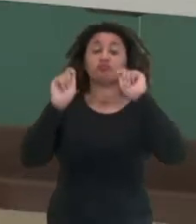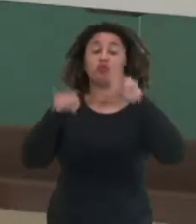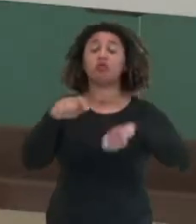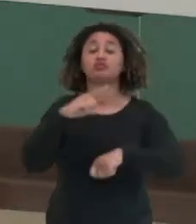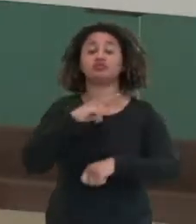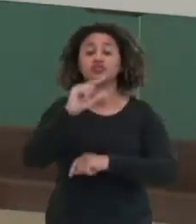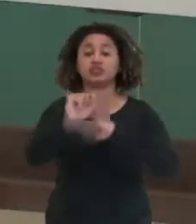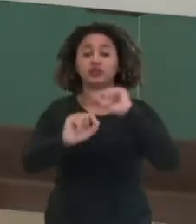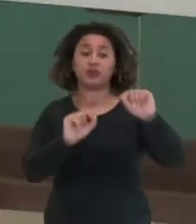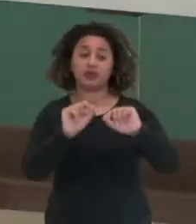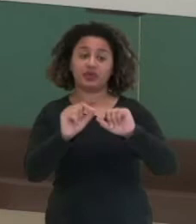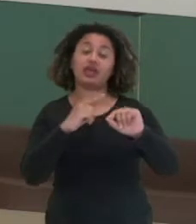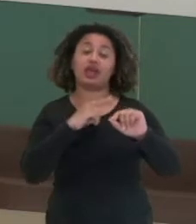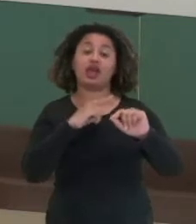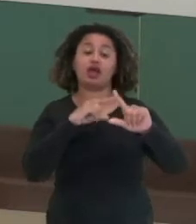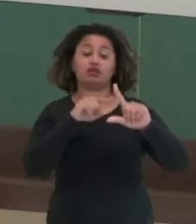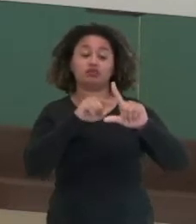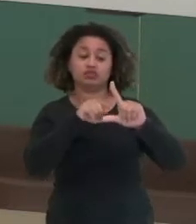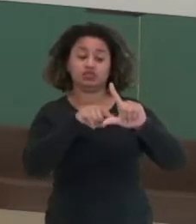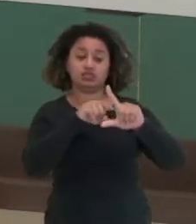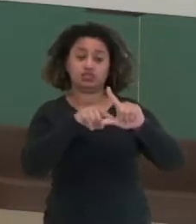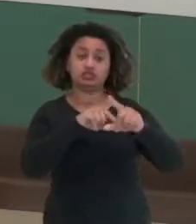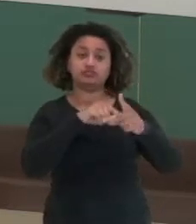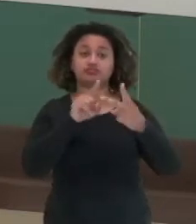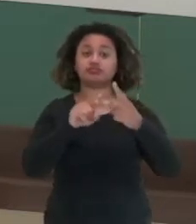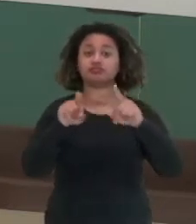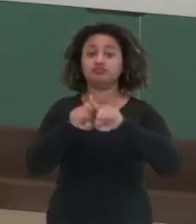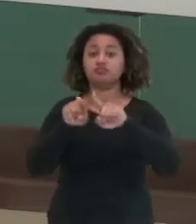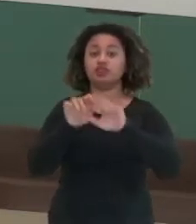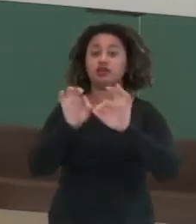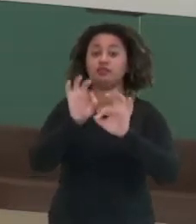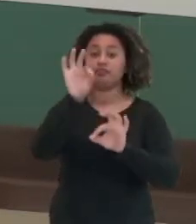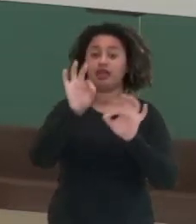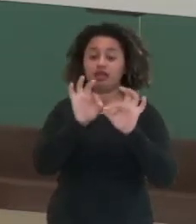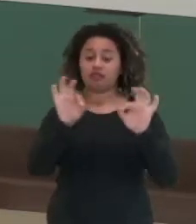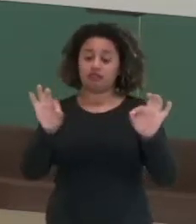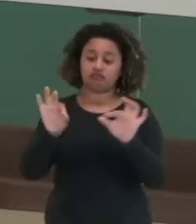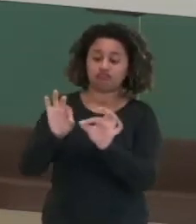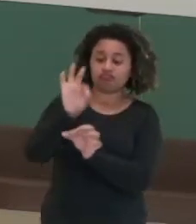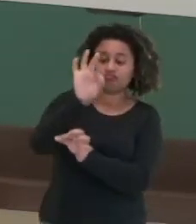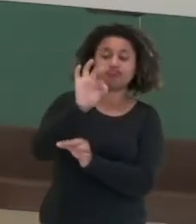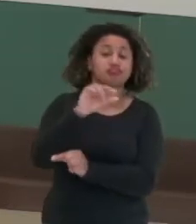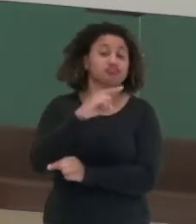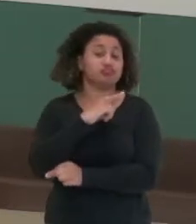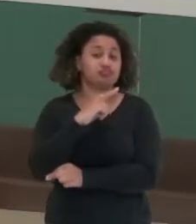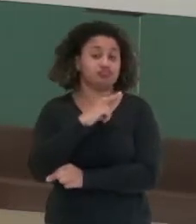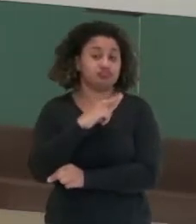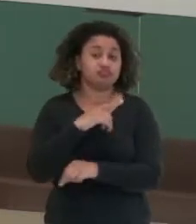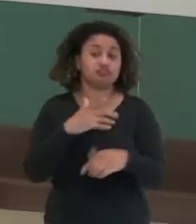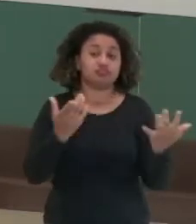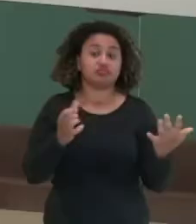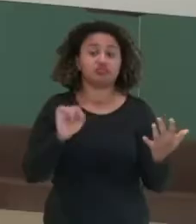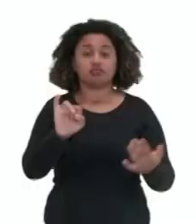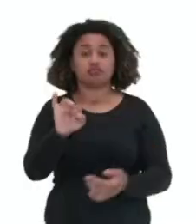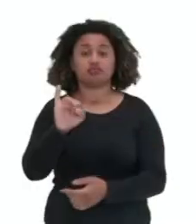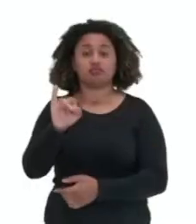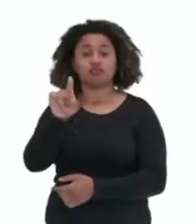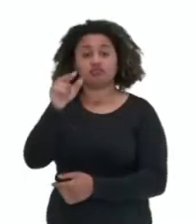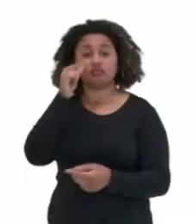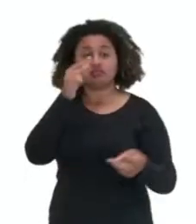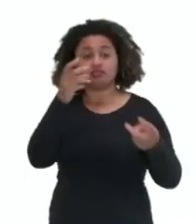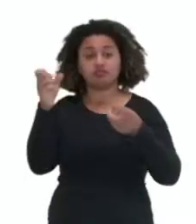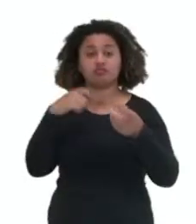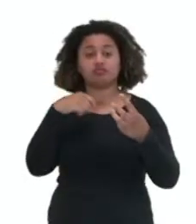acontecer quanto aos ângulos e quanto à medida dos lados. Se vocês observarem, nós